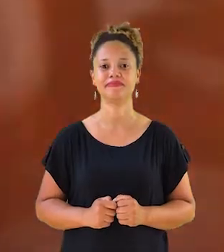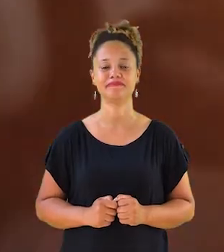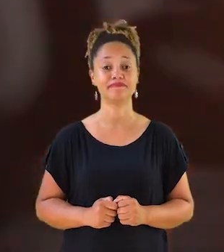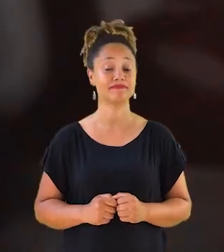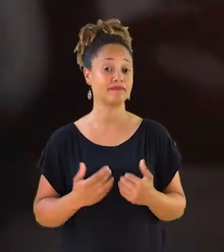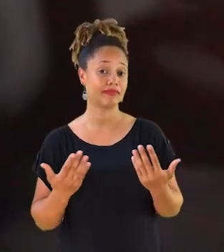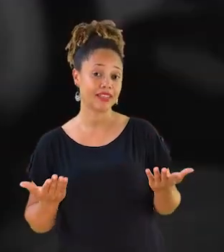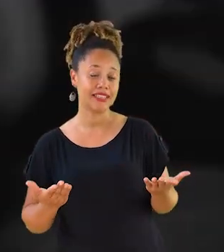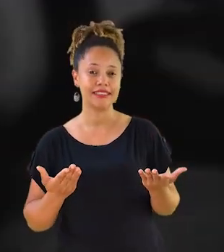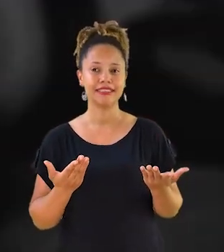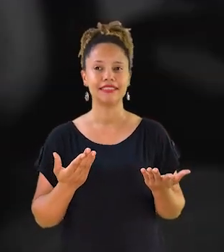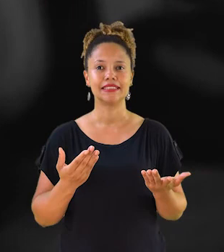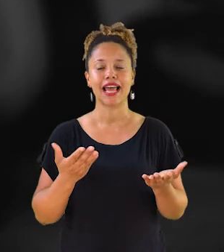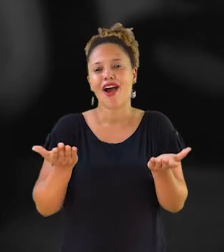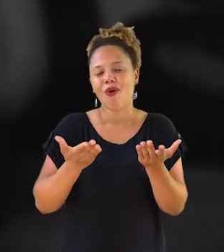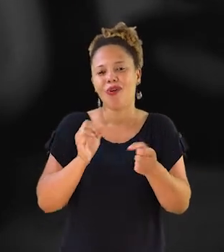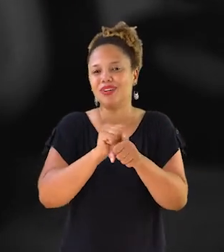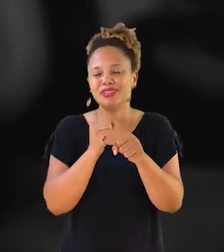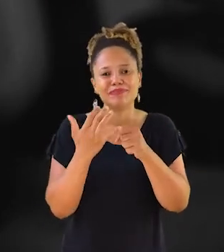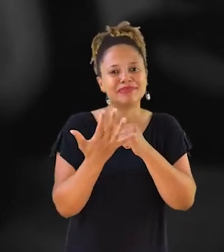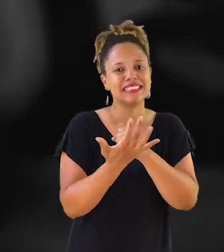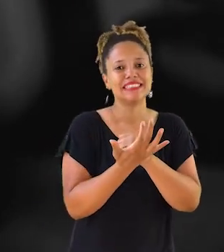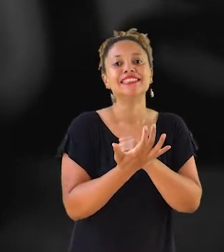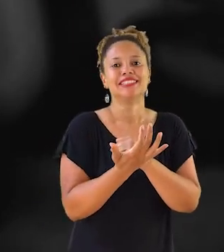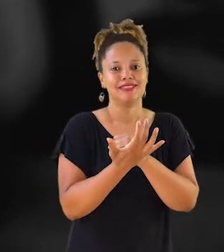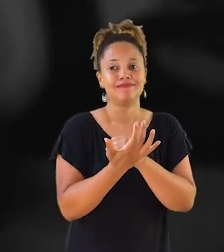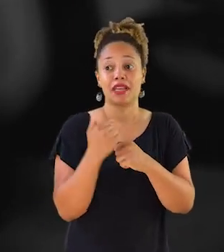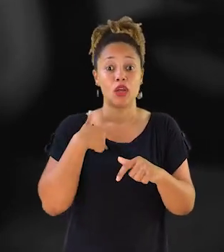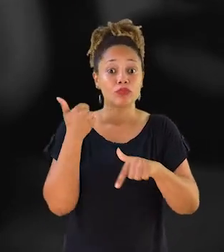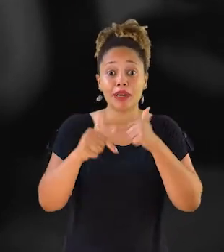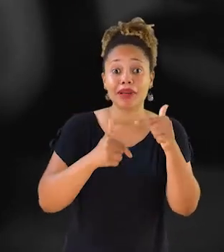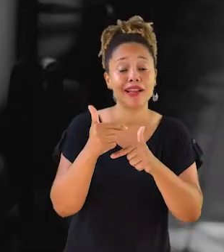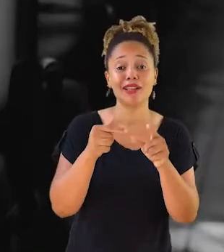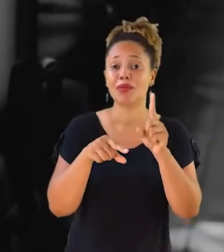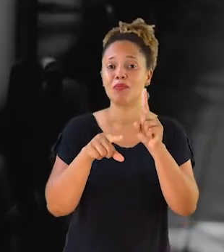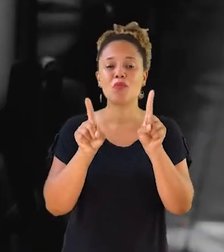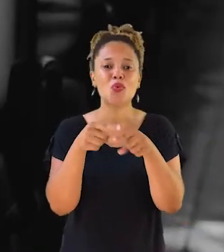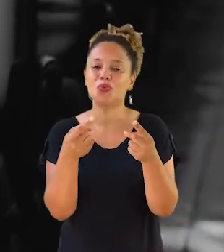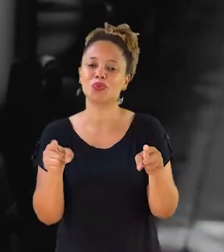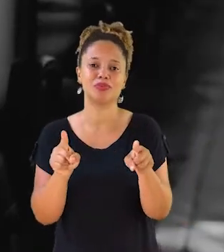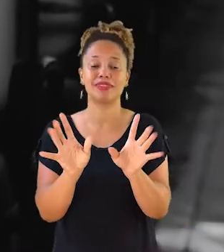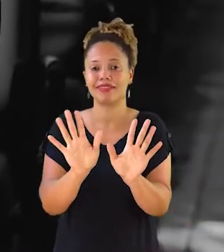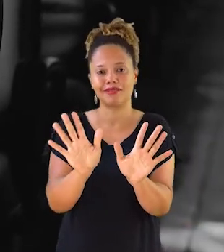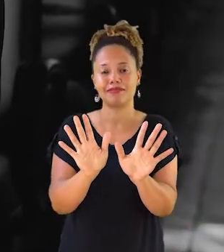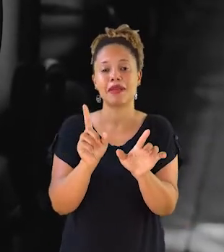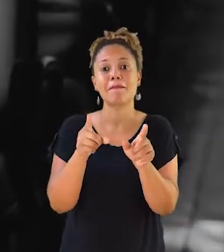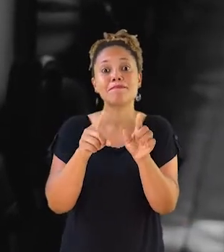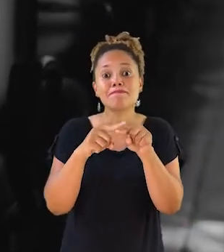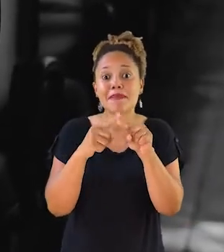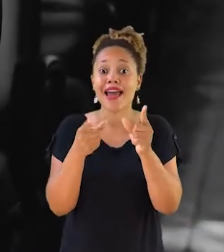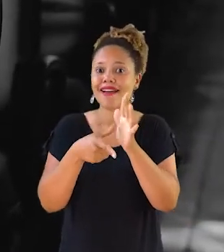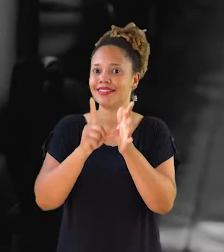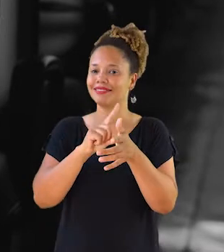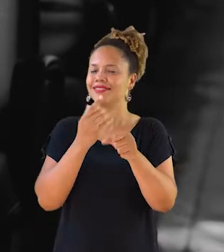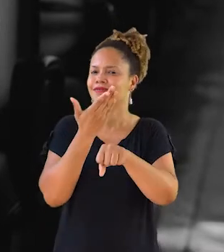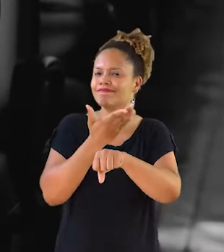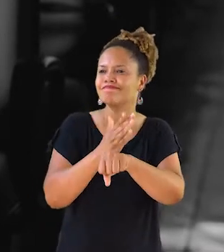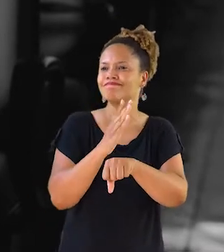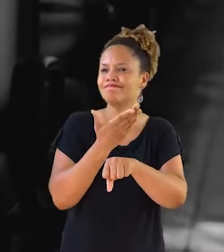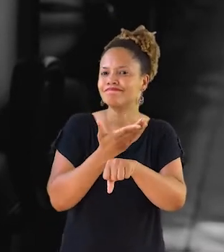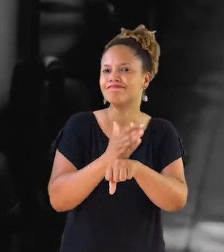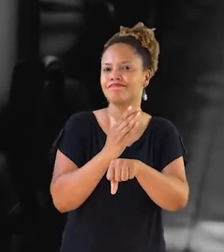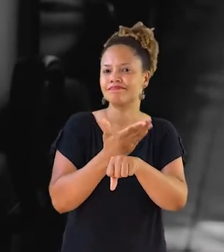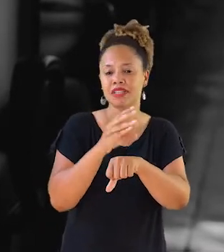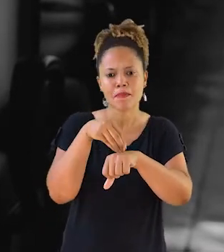Então, assim, esse período de pandemia, eu não trabalhei com música, mas eu toquei bastante e tentava colocar